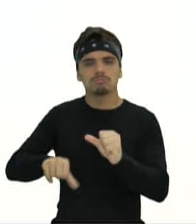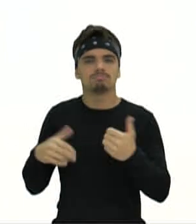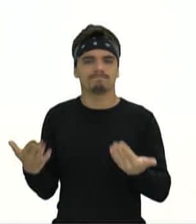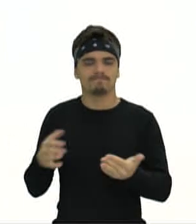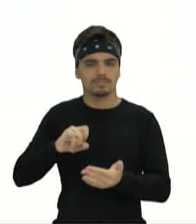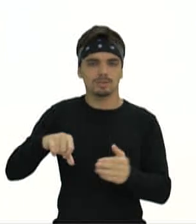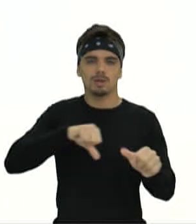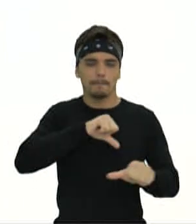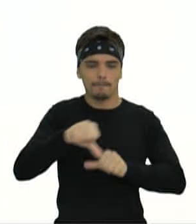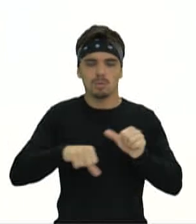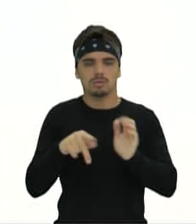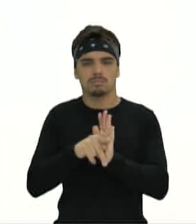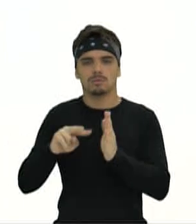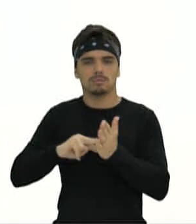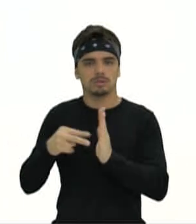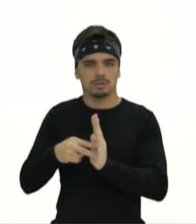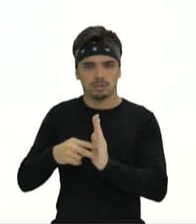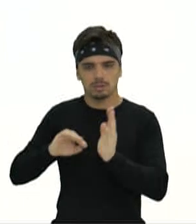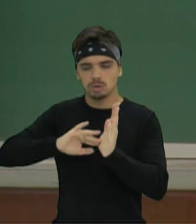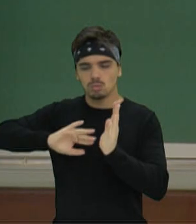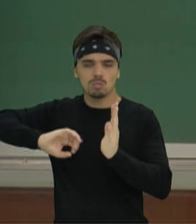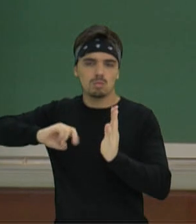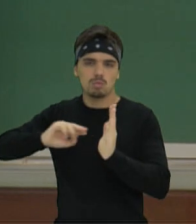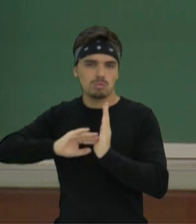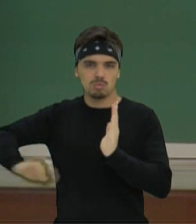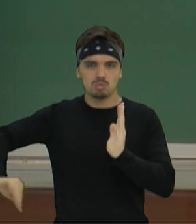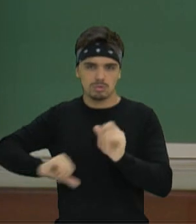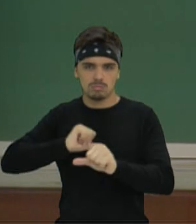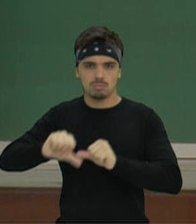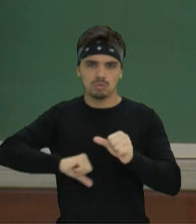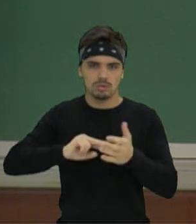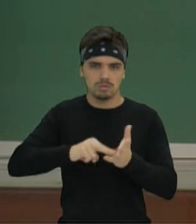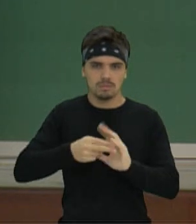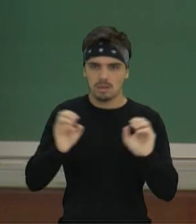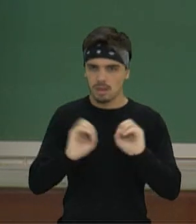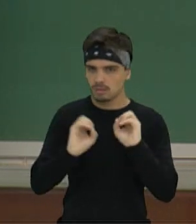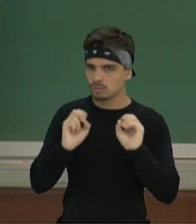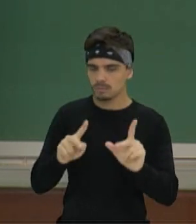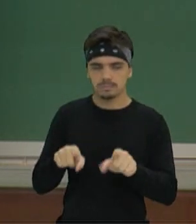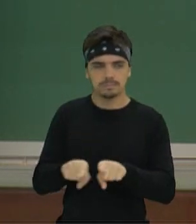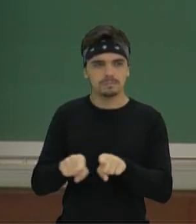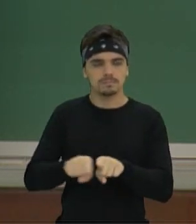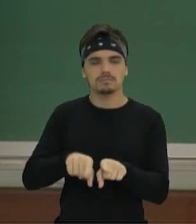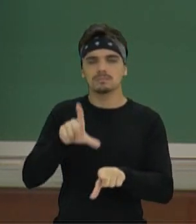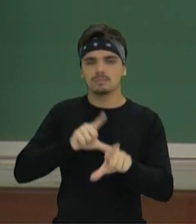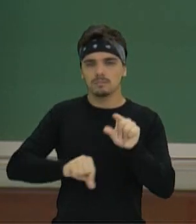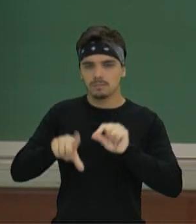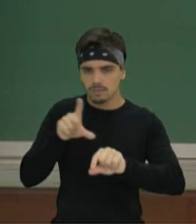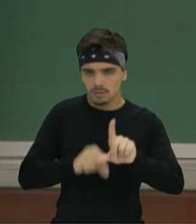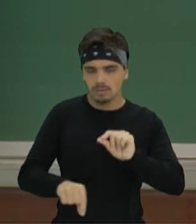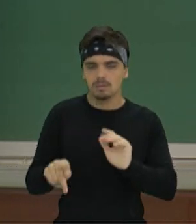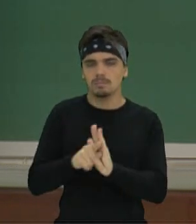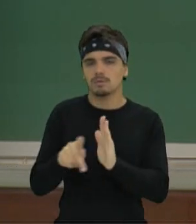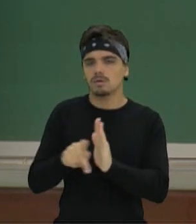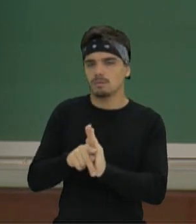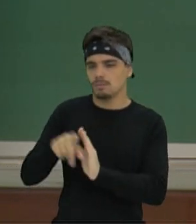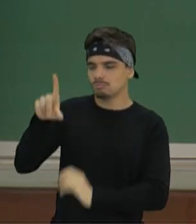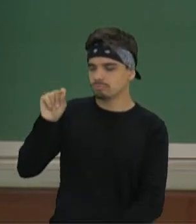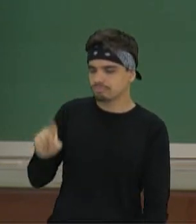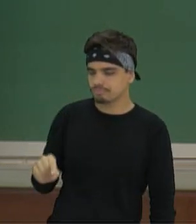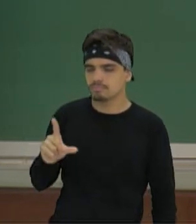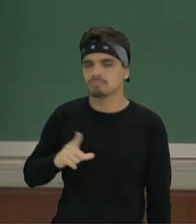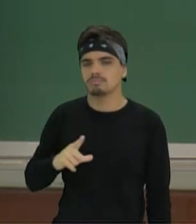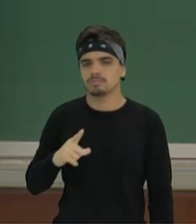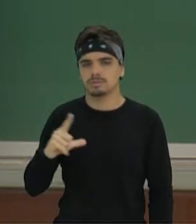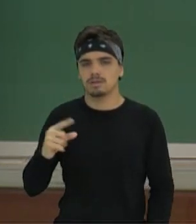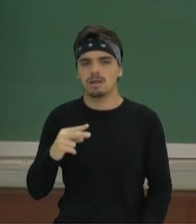você muda, quando você tira fora, não muda significado, não. Marque a alternativa em que o pronome that